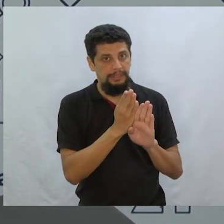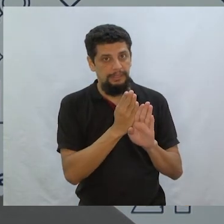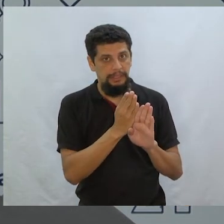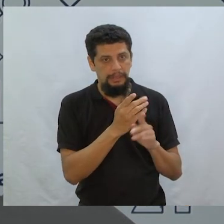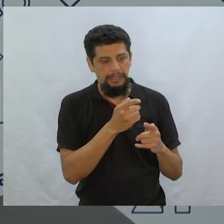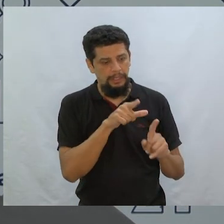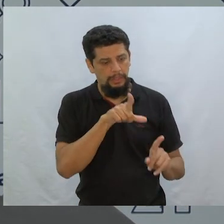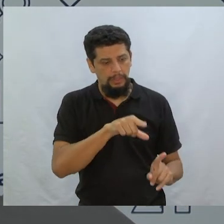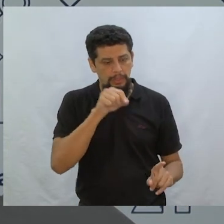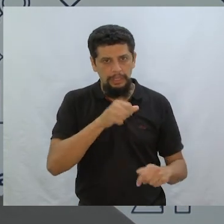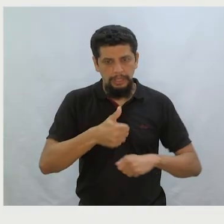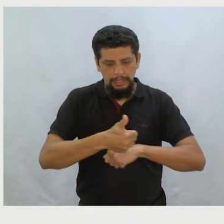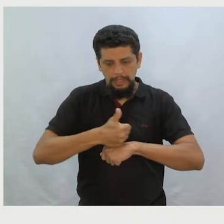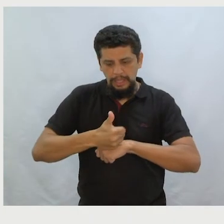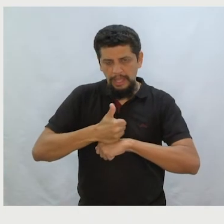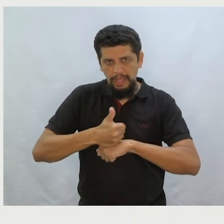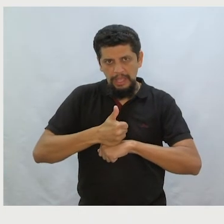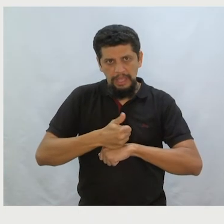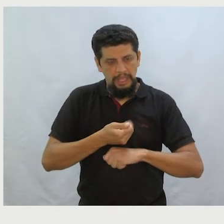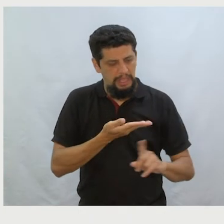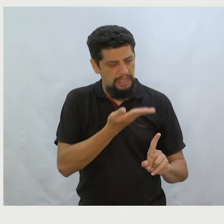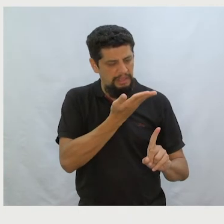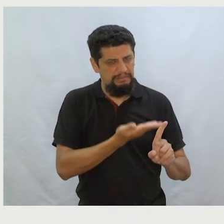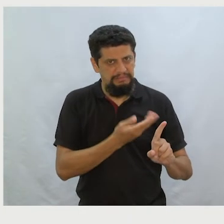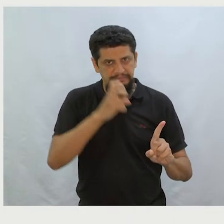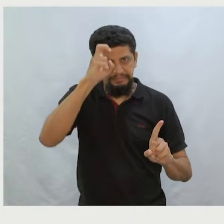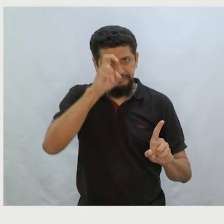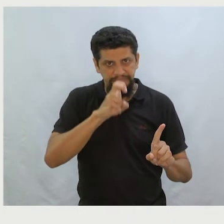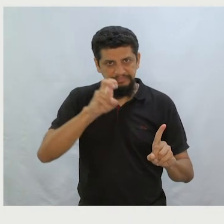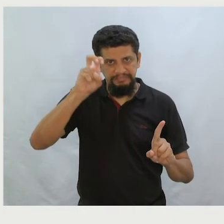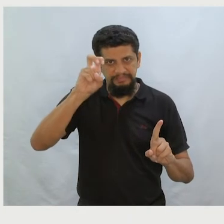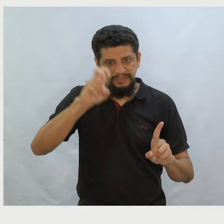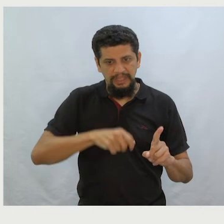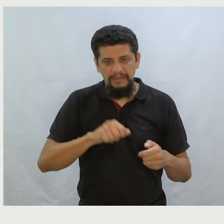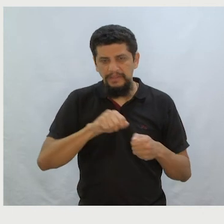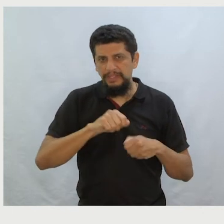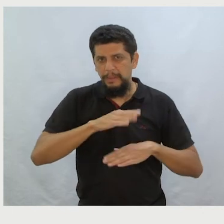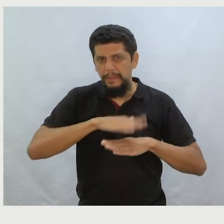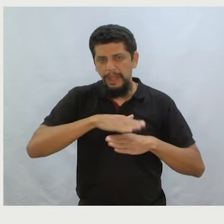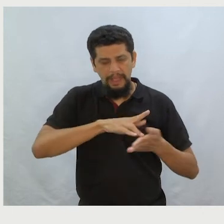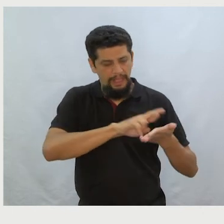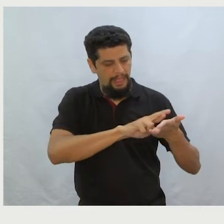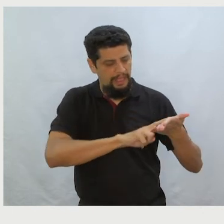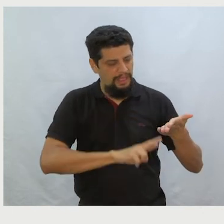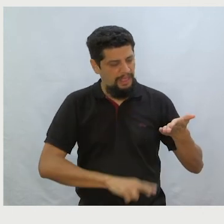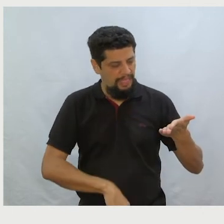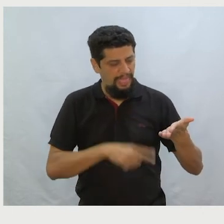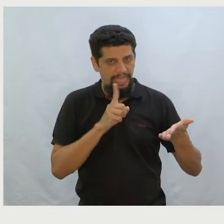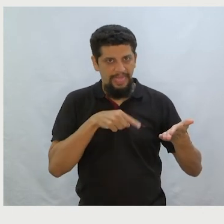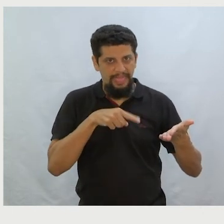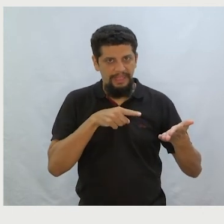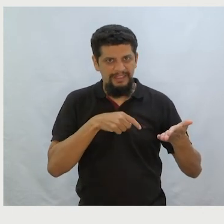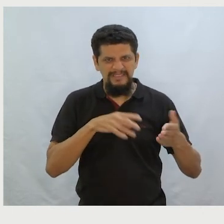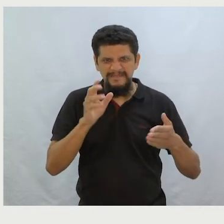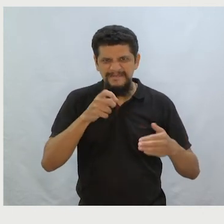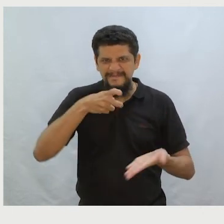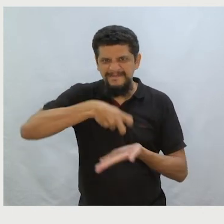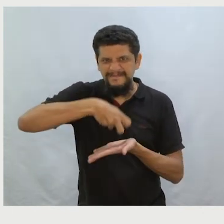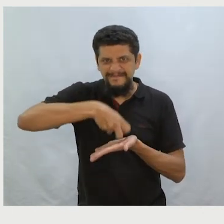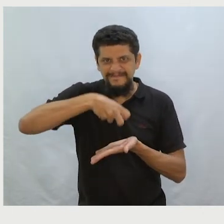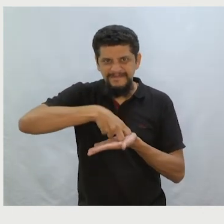cara para ser o diretor Ele é bem inteligente fazer mais redações era mesmo um